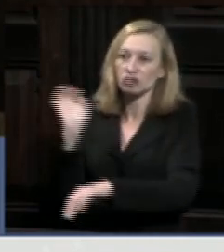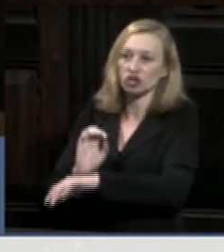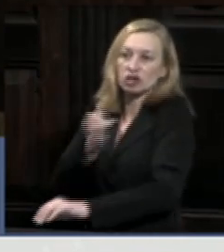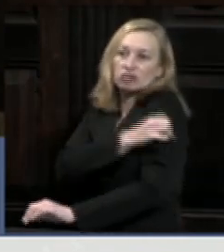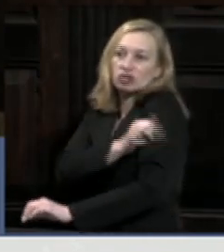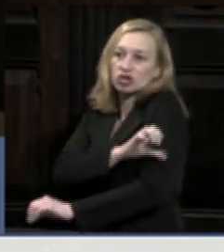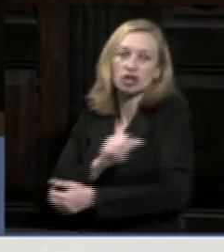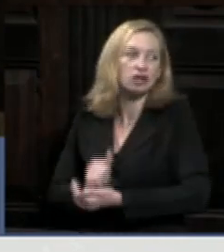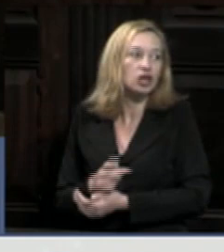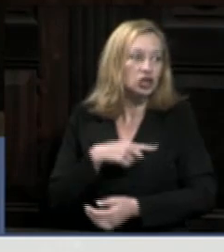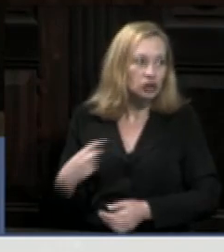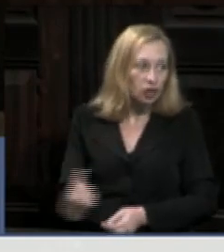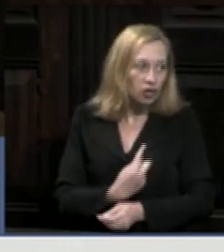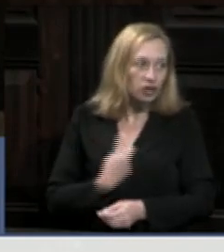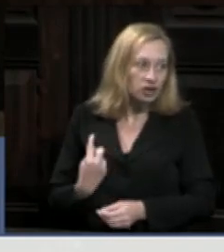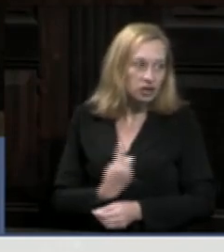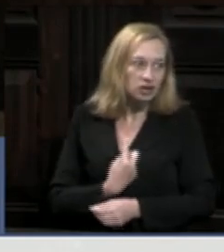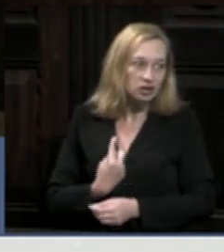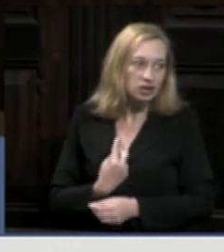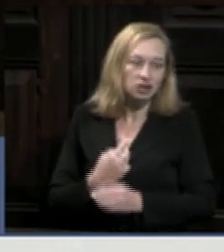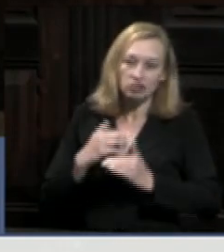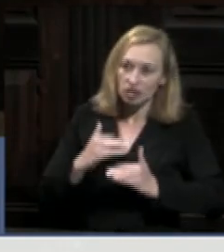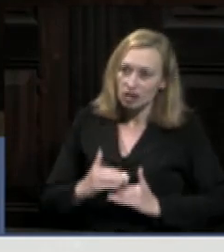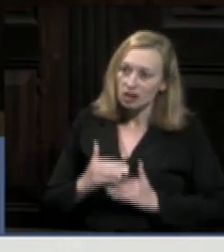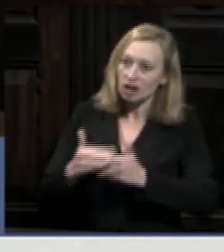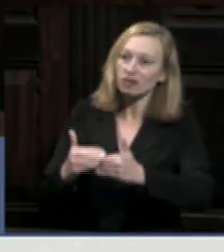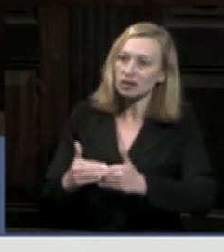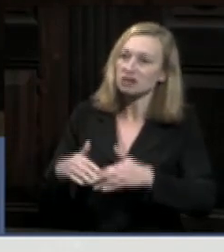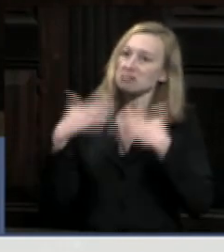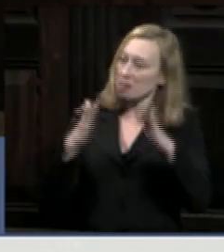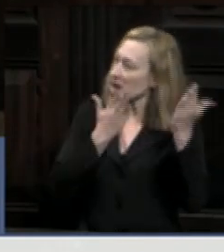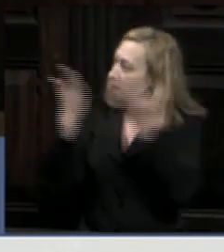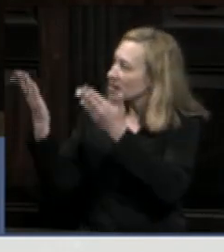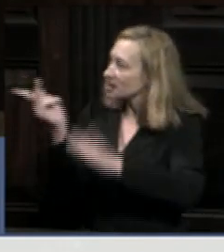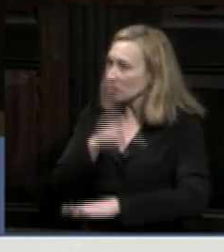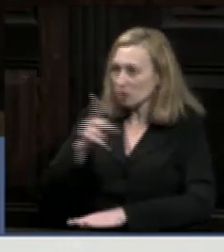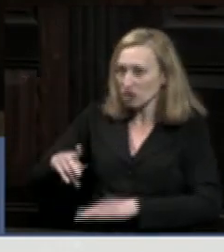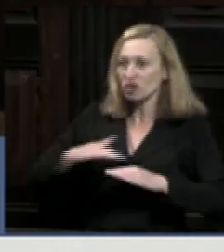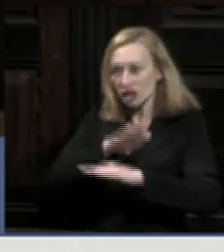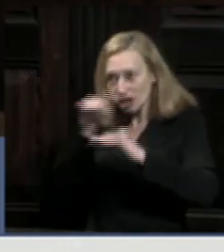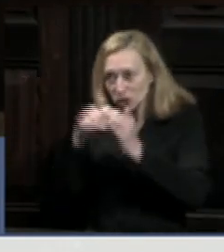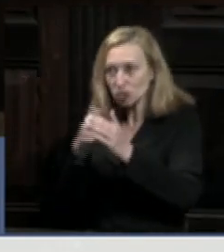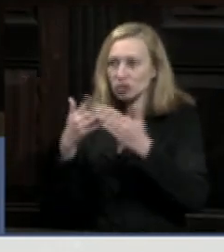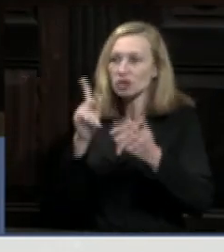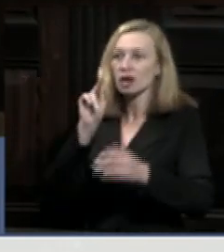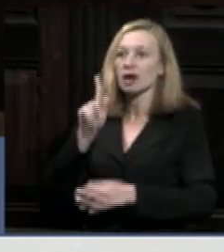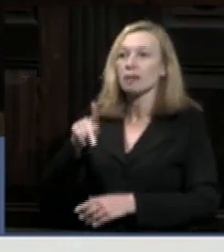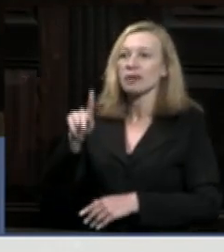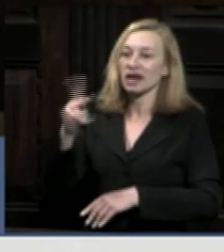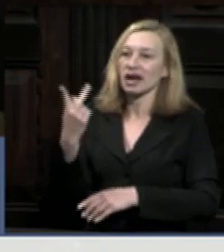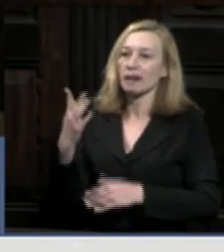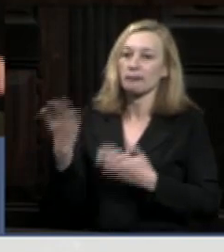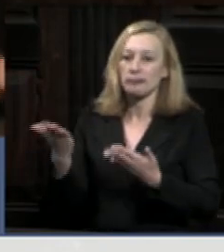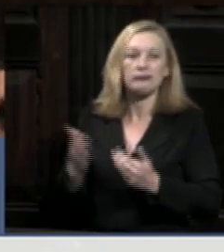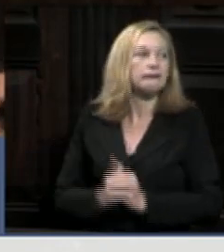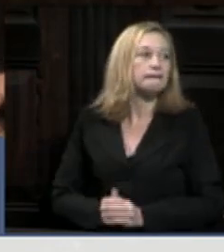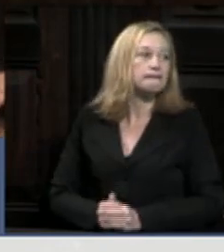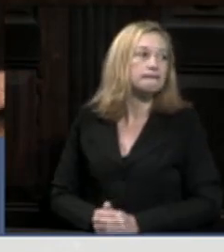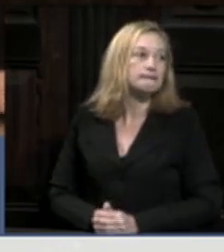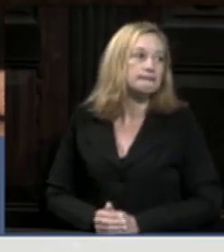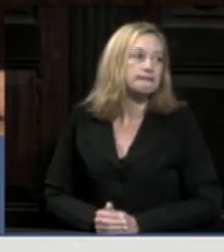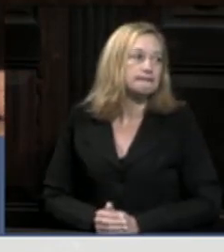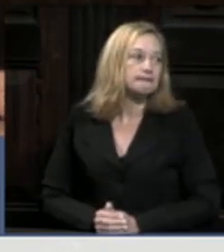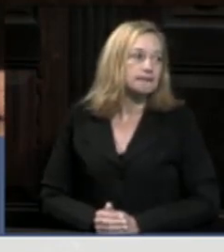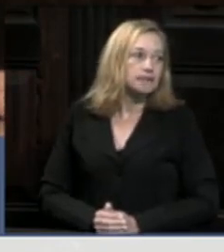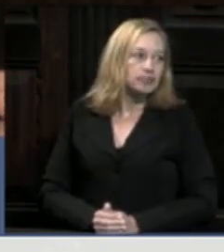janeiro nós pouco avançaremos parabéns ao professor e à todos aí do ph um abraço deputado janelle